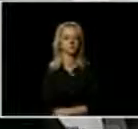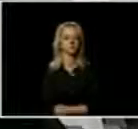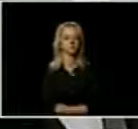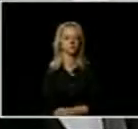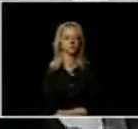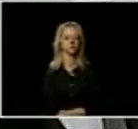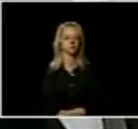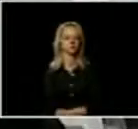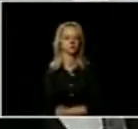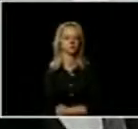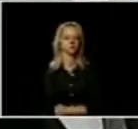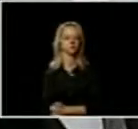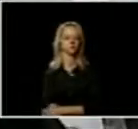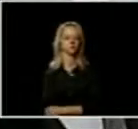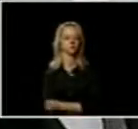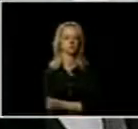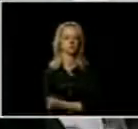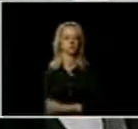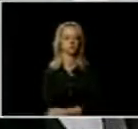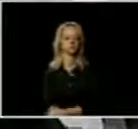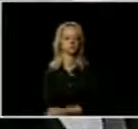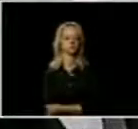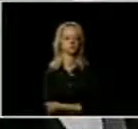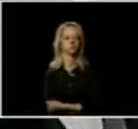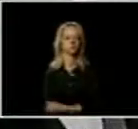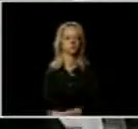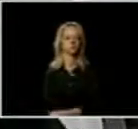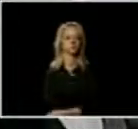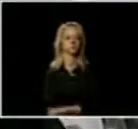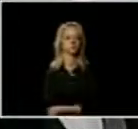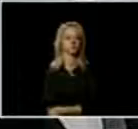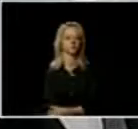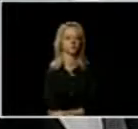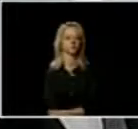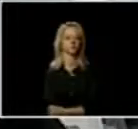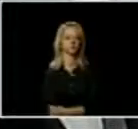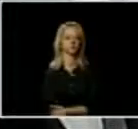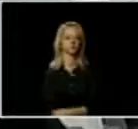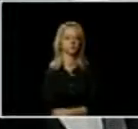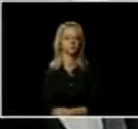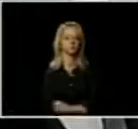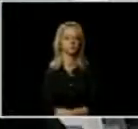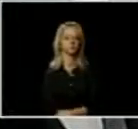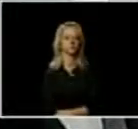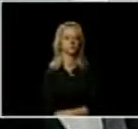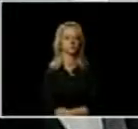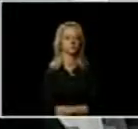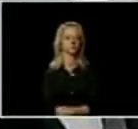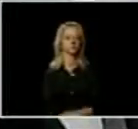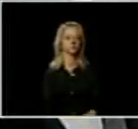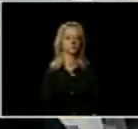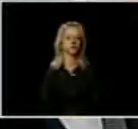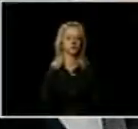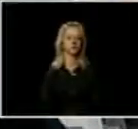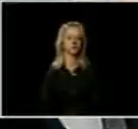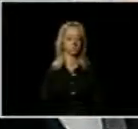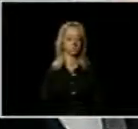ser nomeado na cidade de Taubaté, tinha que vir aqui na Câmara Municipal, se apresentar para os vereadores